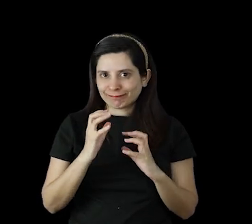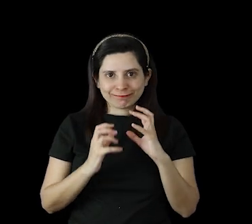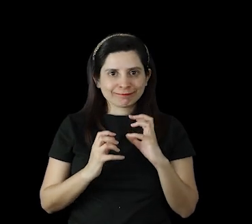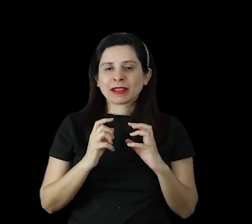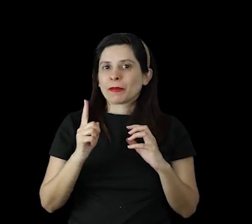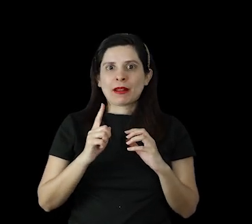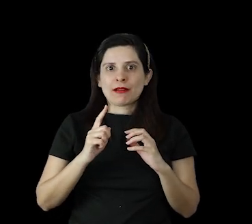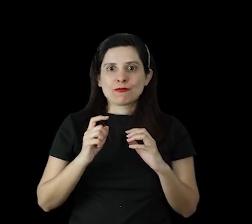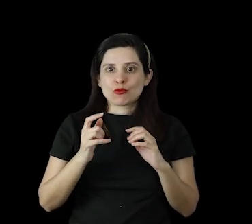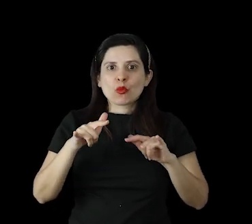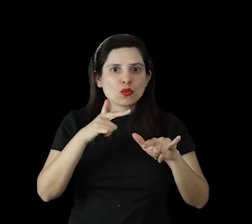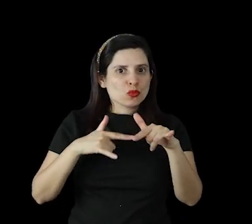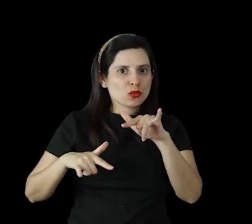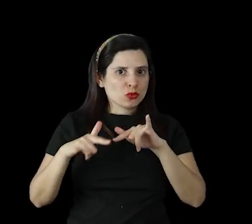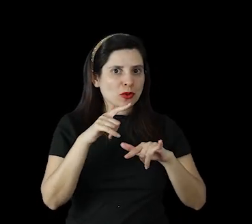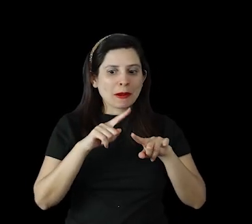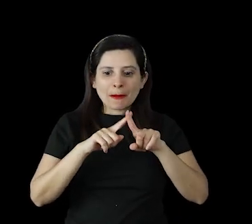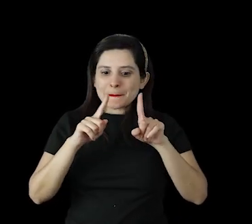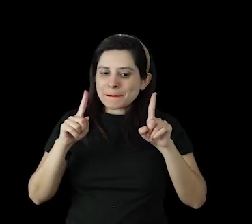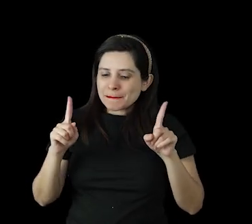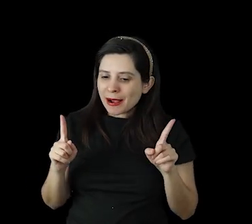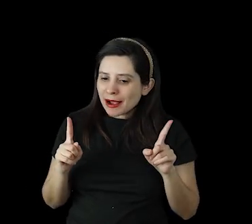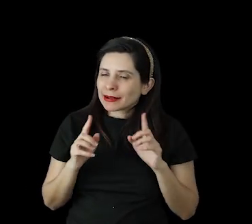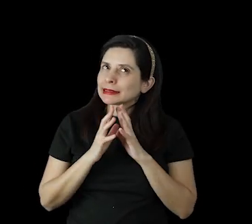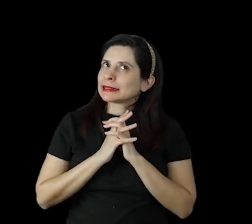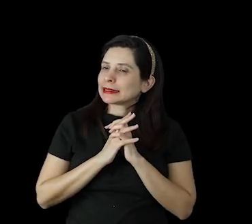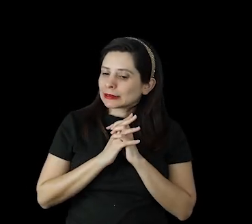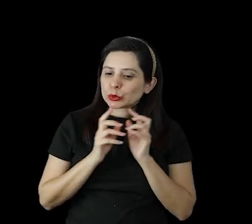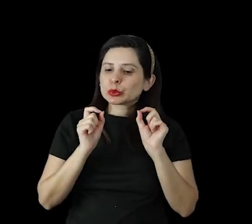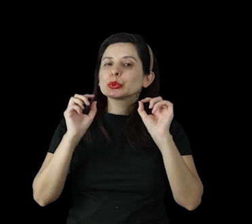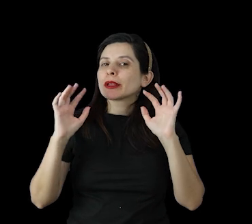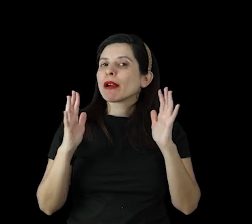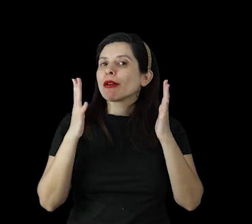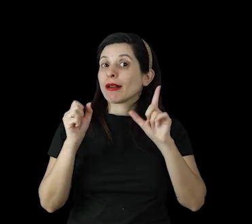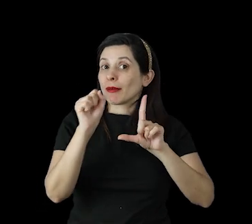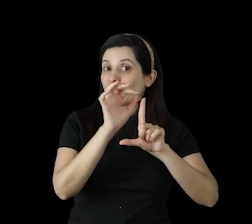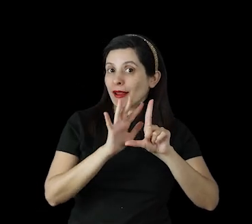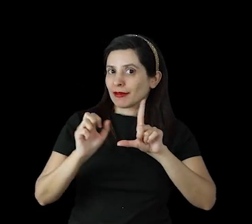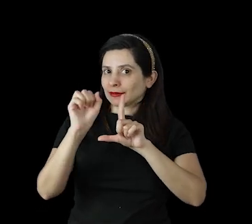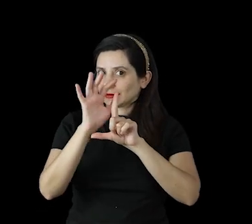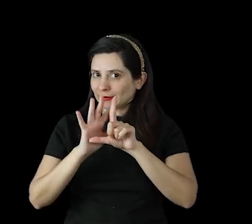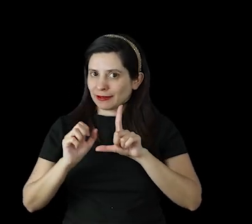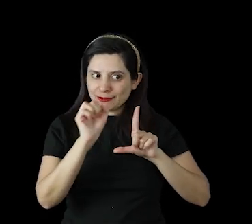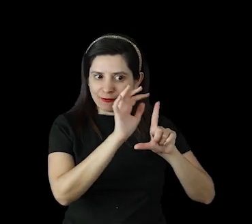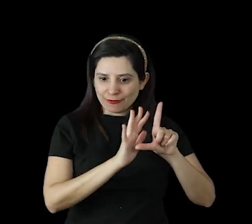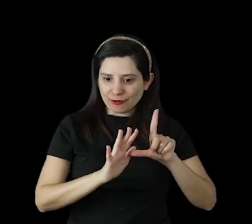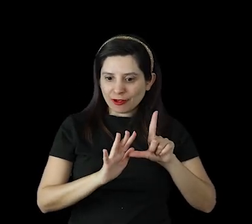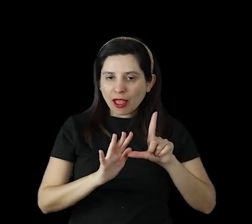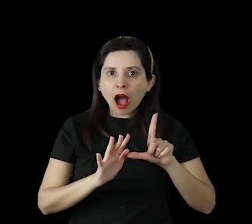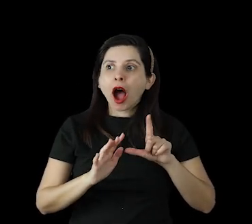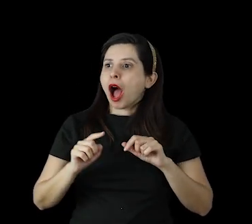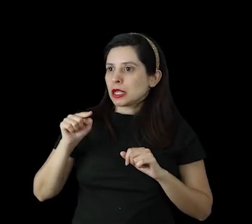não dominar, mas né, o que acontece? Até essas plataformas de streamings. Uma coisa